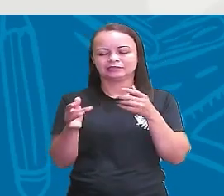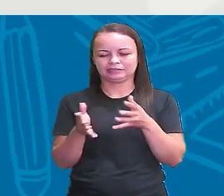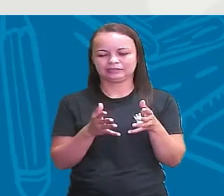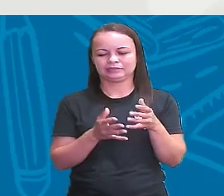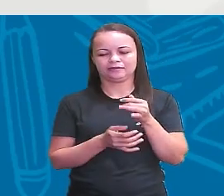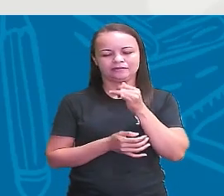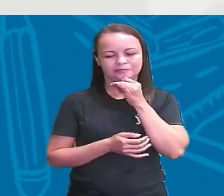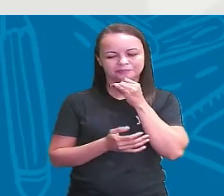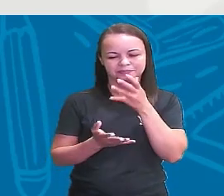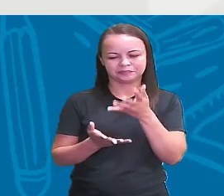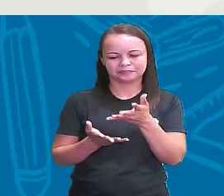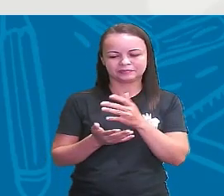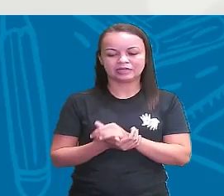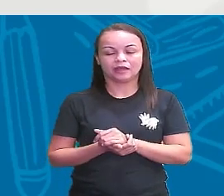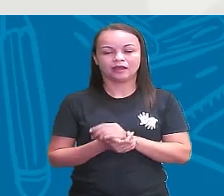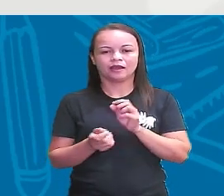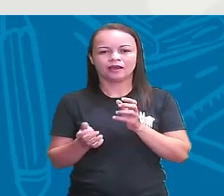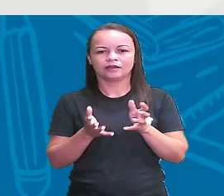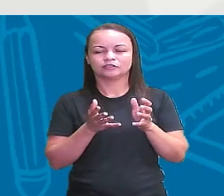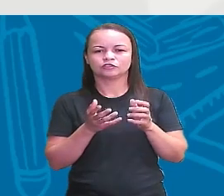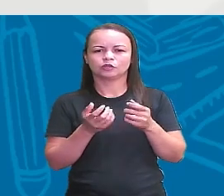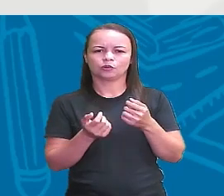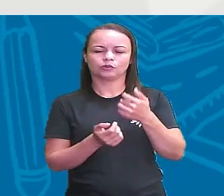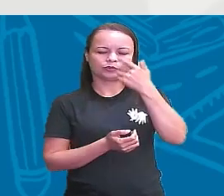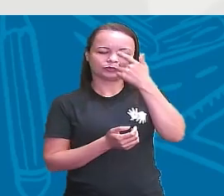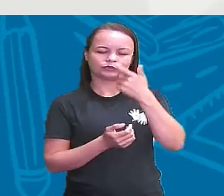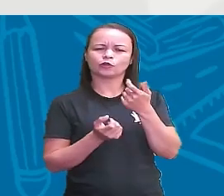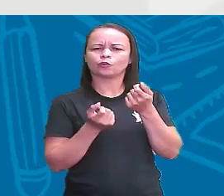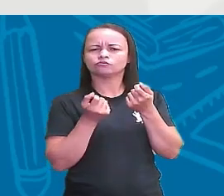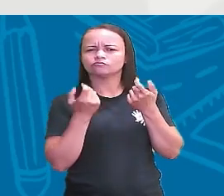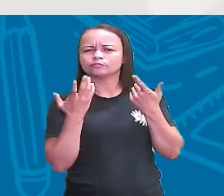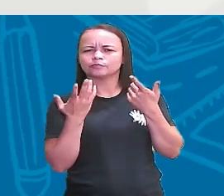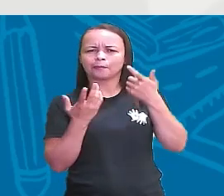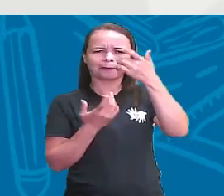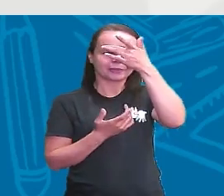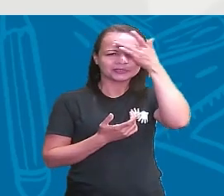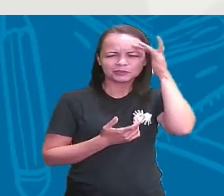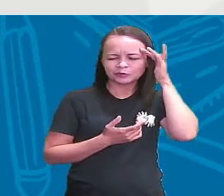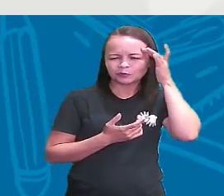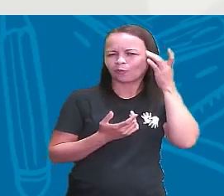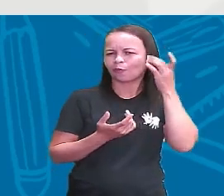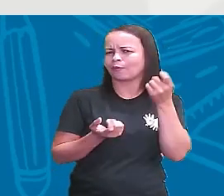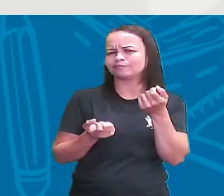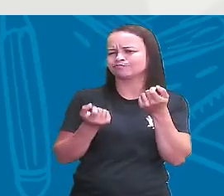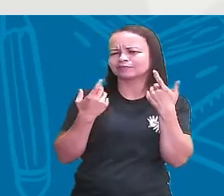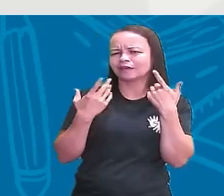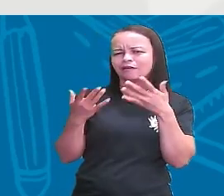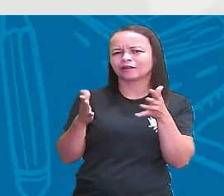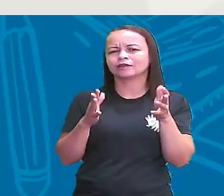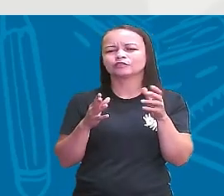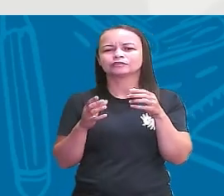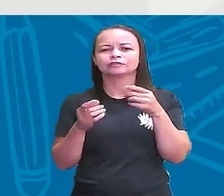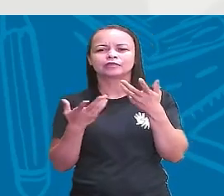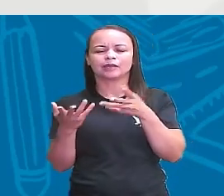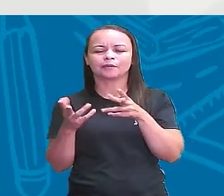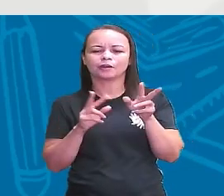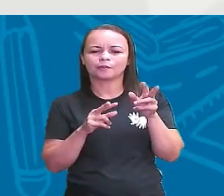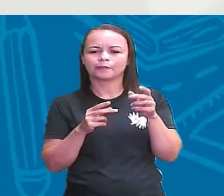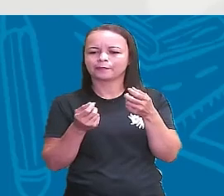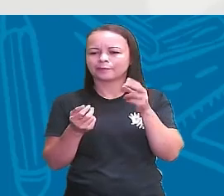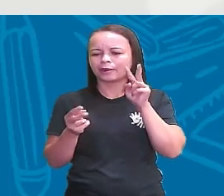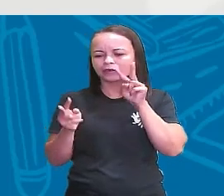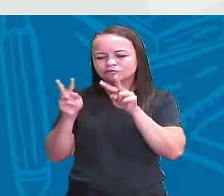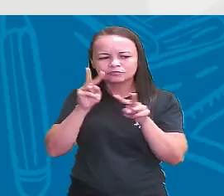distraído. Se eu digo, eu sou distraído, então eu sou uma pessoa distraída, que está o tempo todo sem